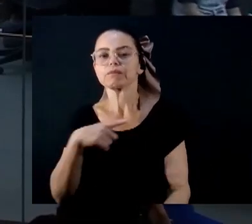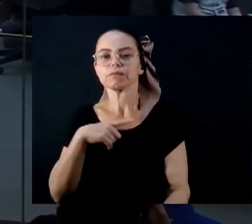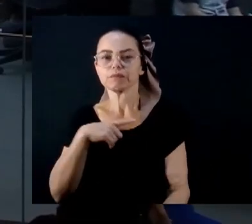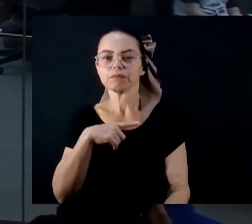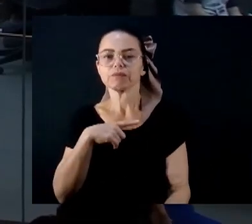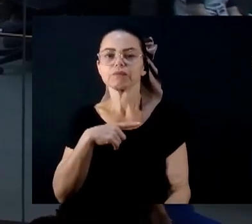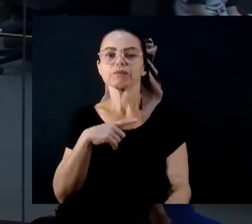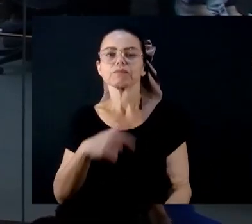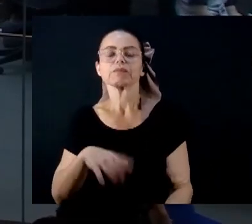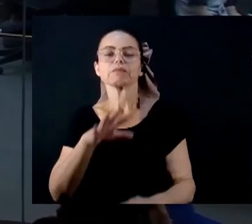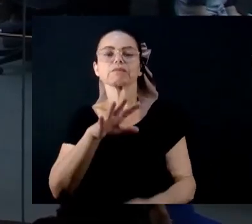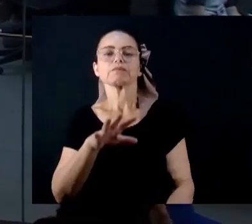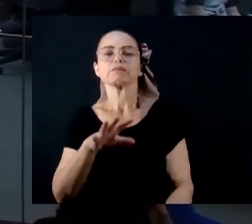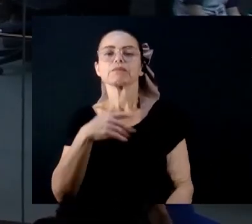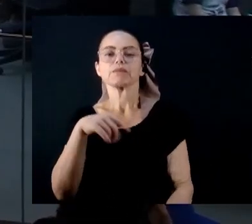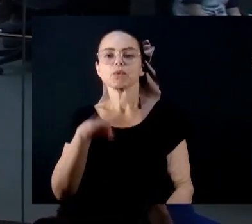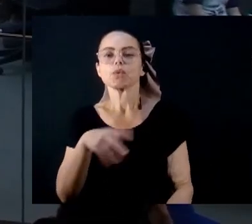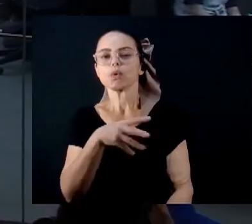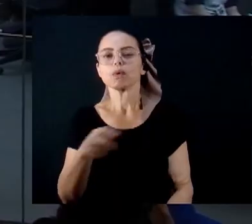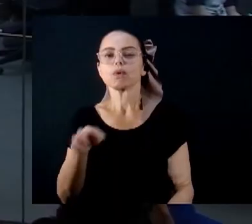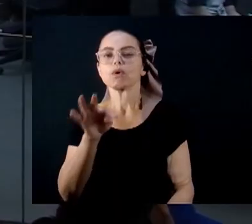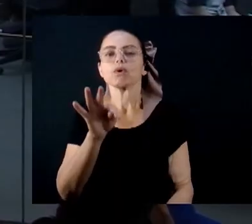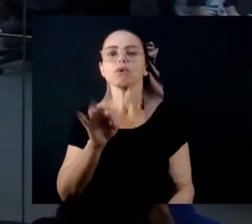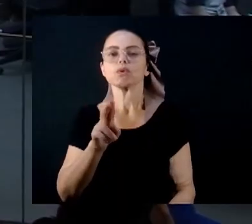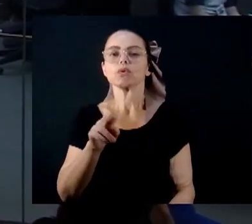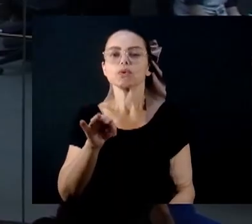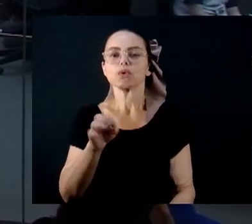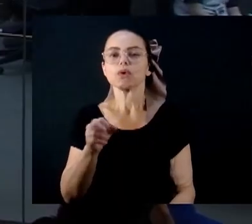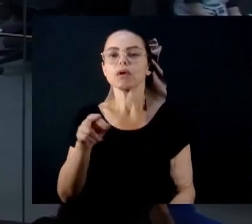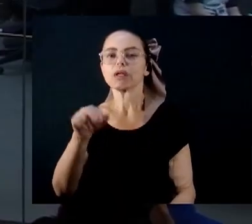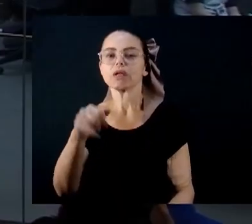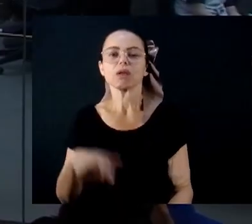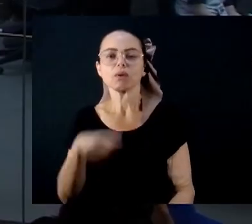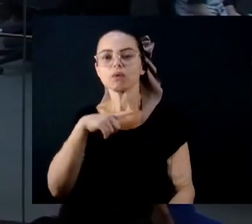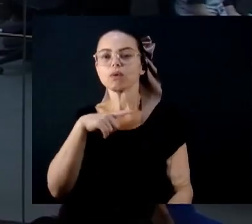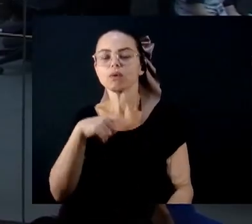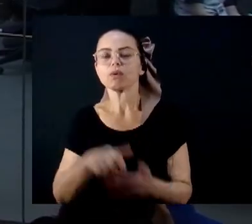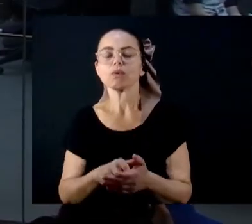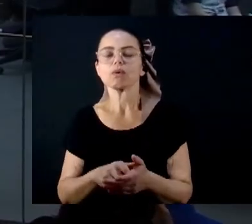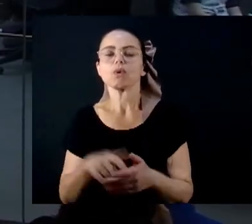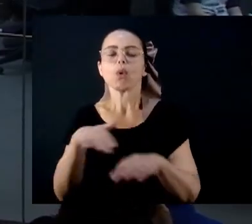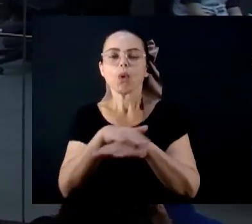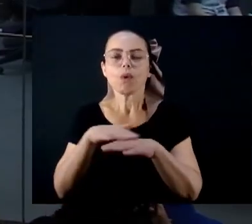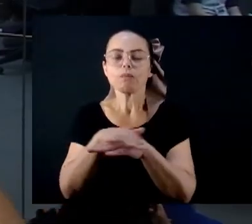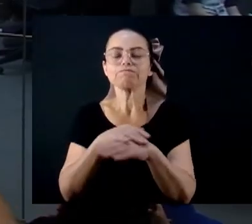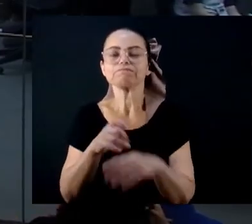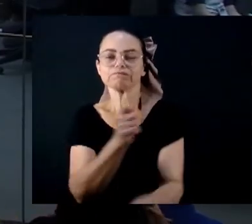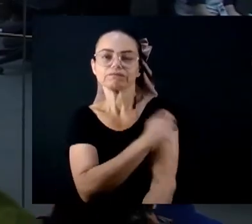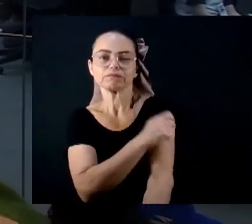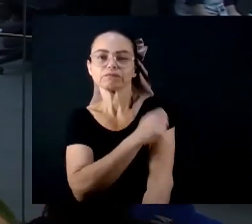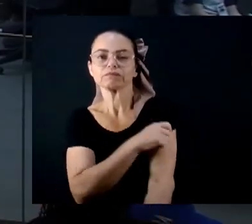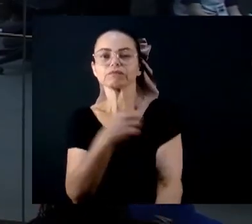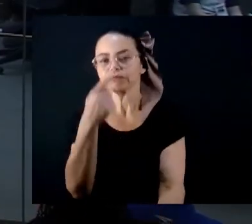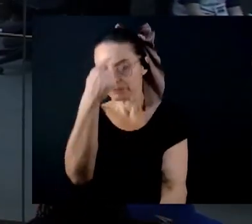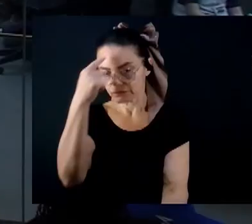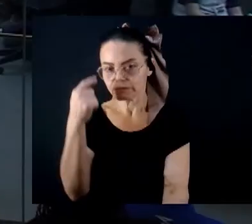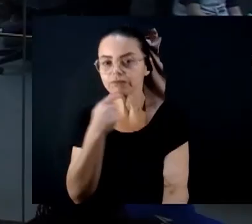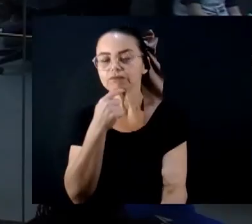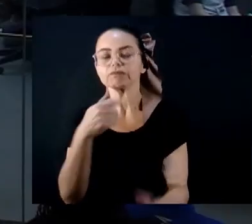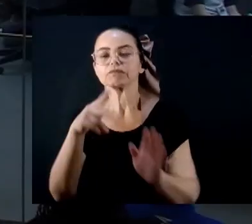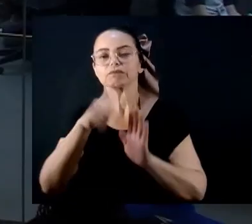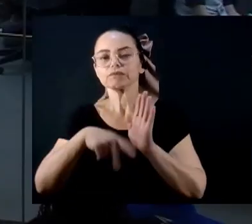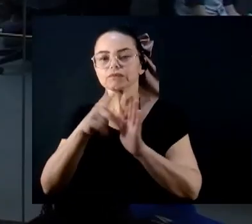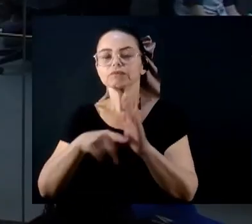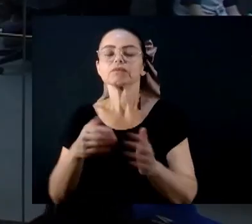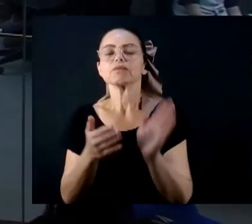momento que chama tutoria. Nessa tutoria, a gente tem meia hora para trabalhar com os alunos sobre projetos, propostas, às